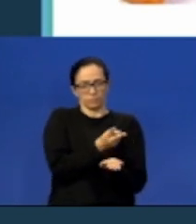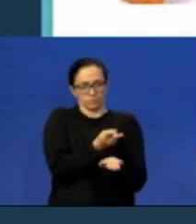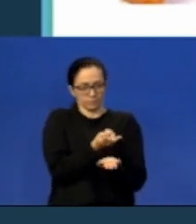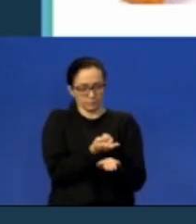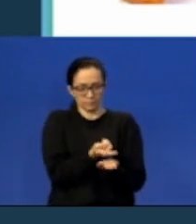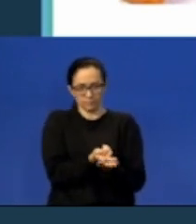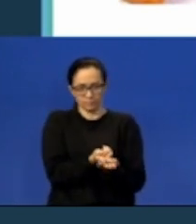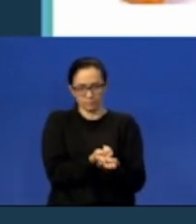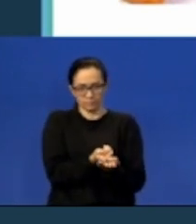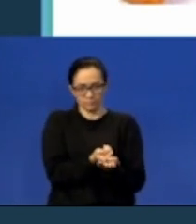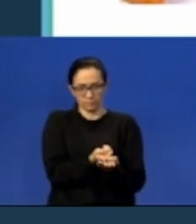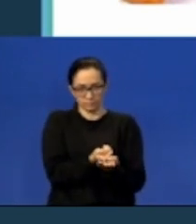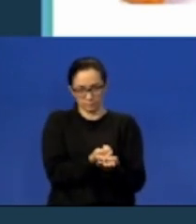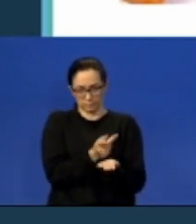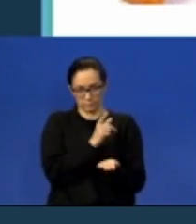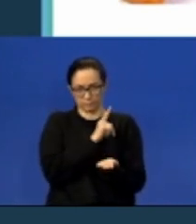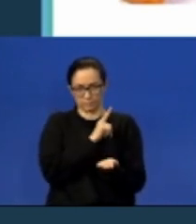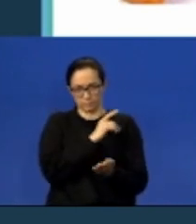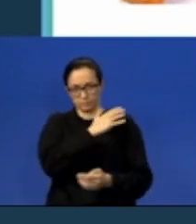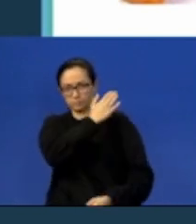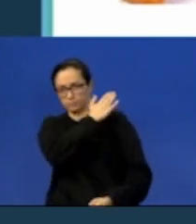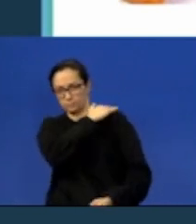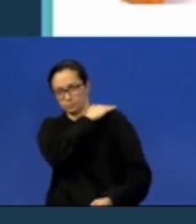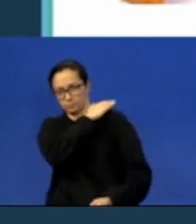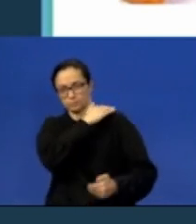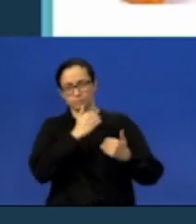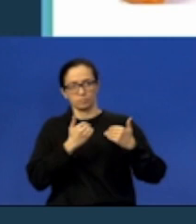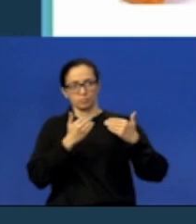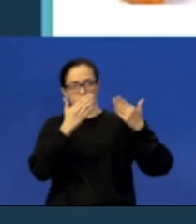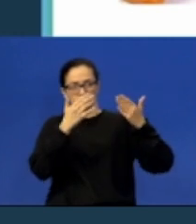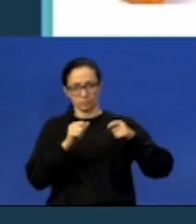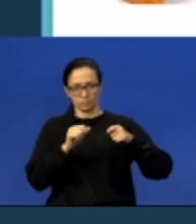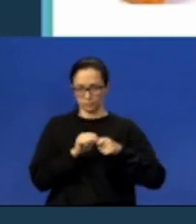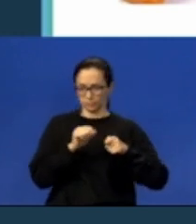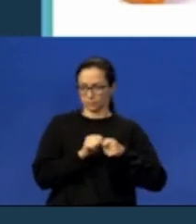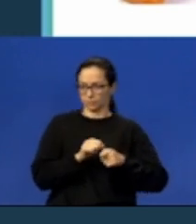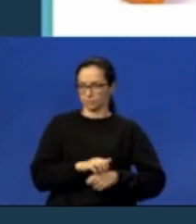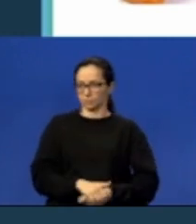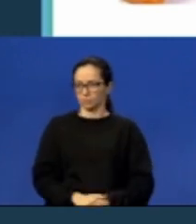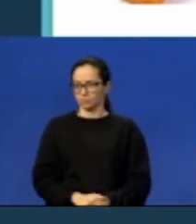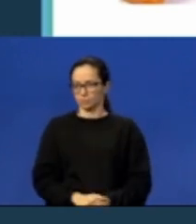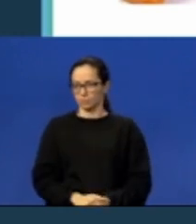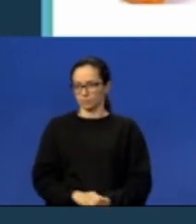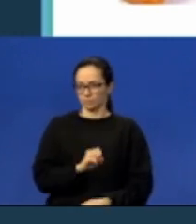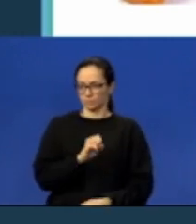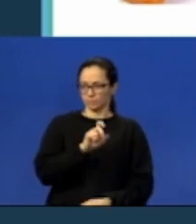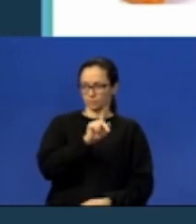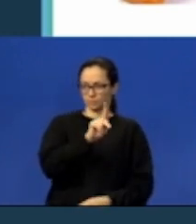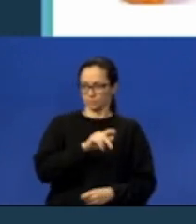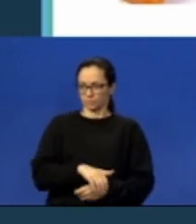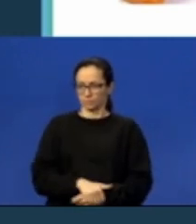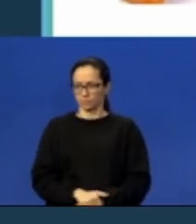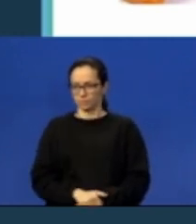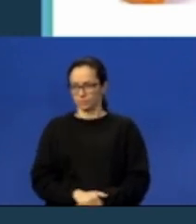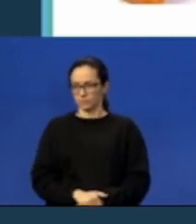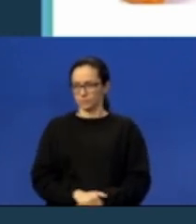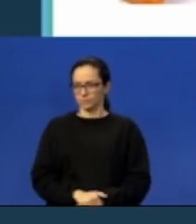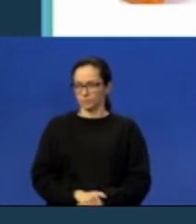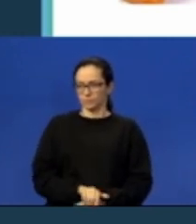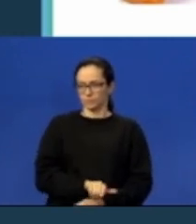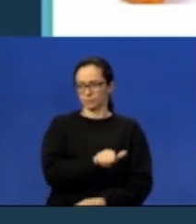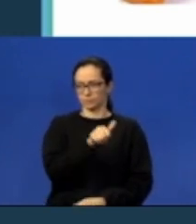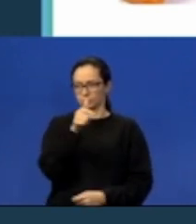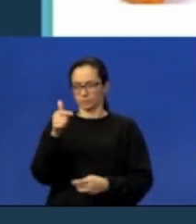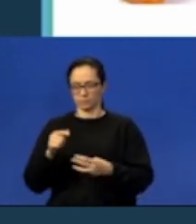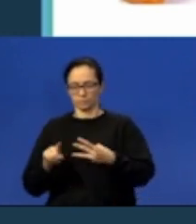gente tem o decúbito dorsal. Nessa posição, a gente observa que o indivíduo está de barriga para baixo. A